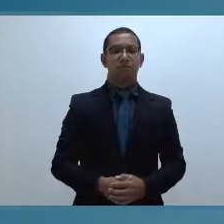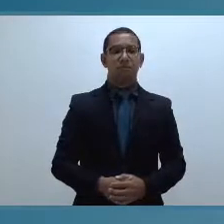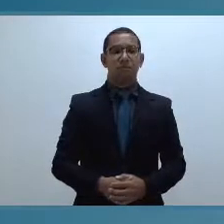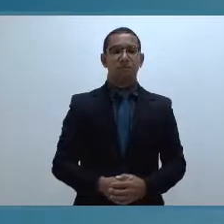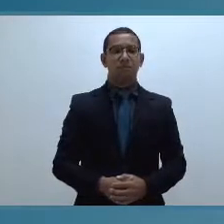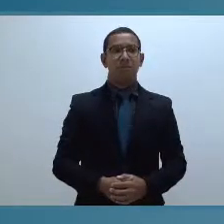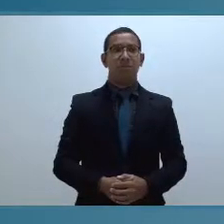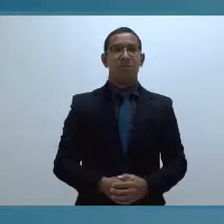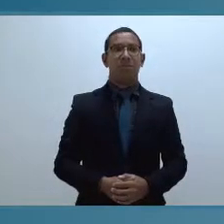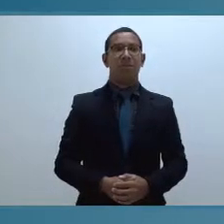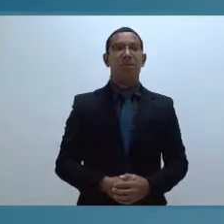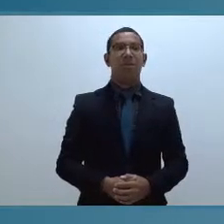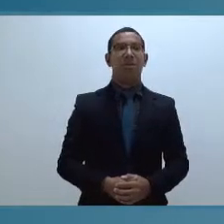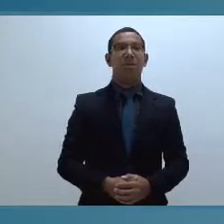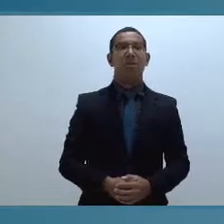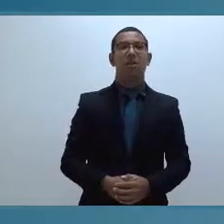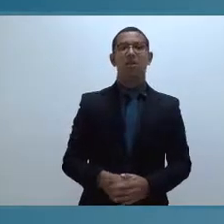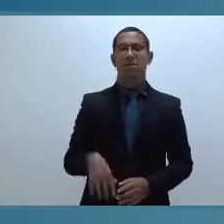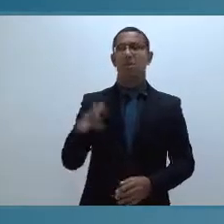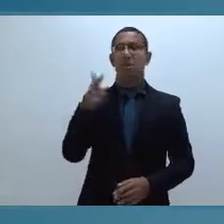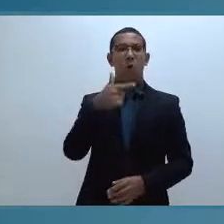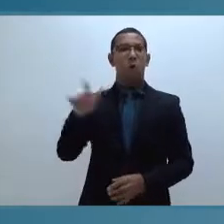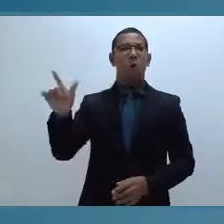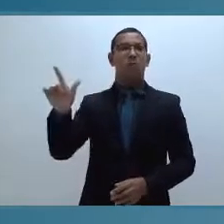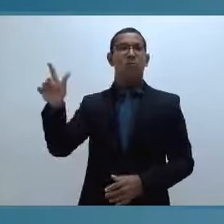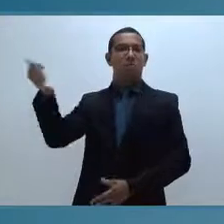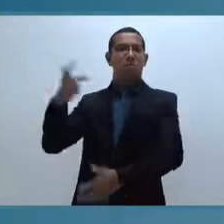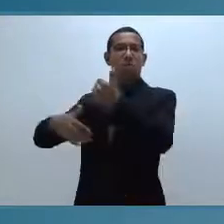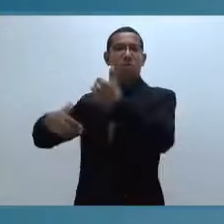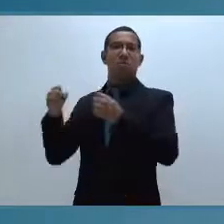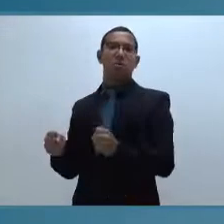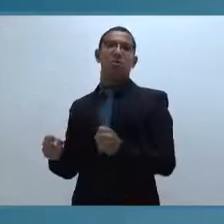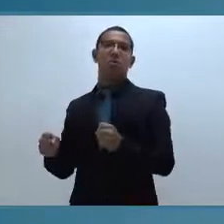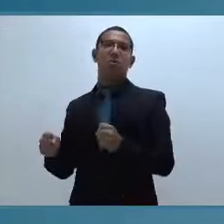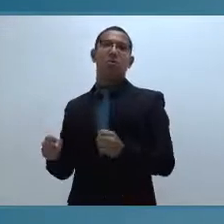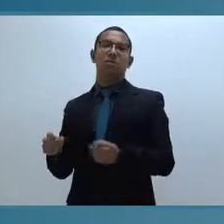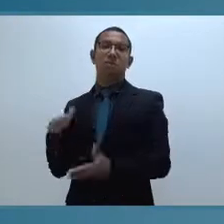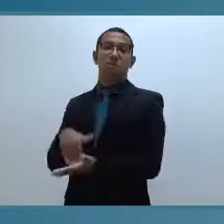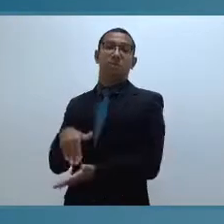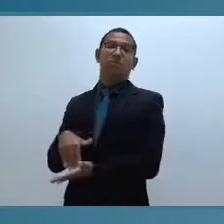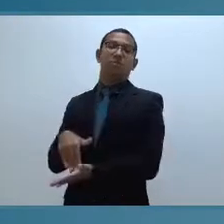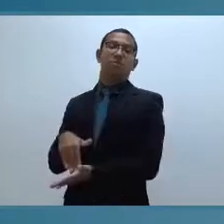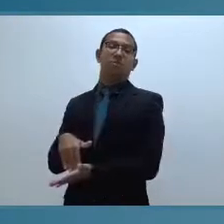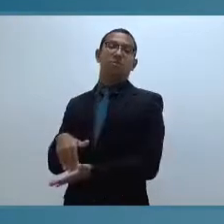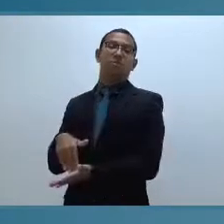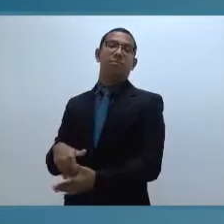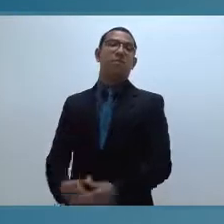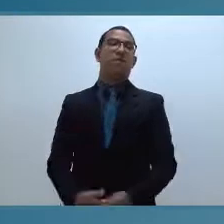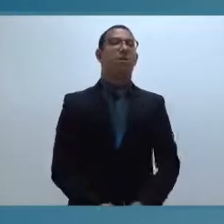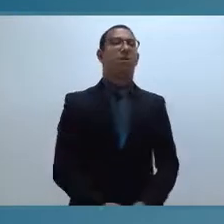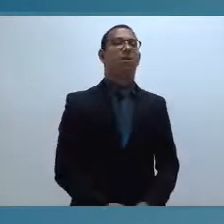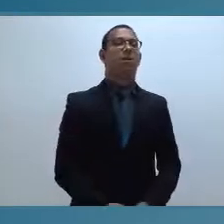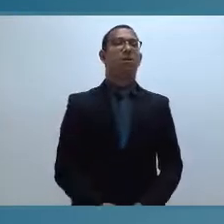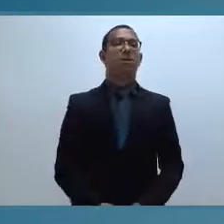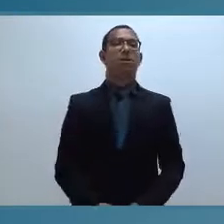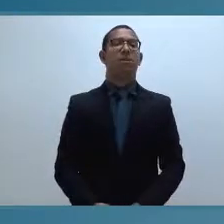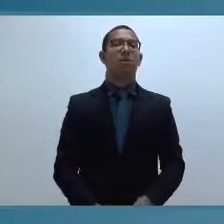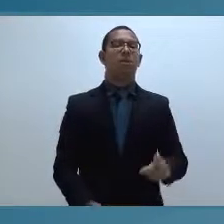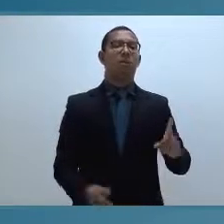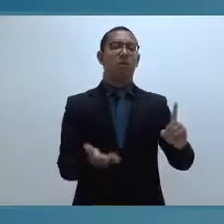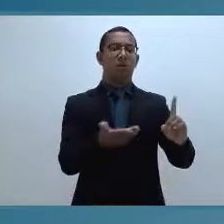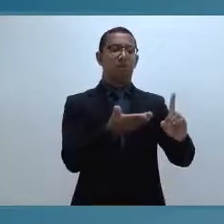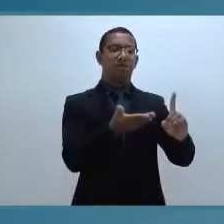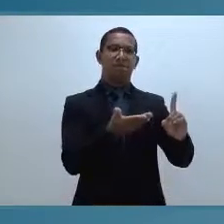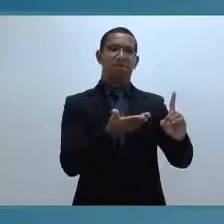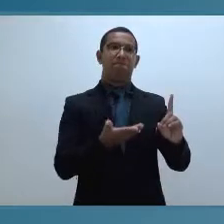desembargadora Savesa pode refluir até o final do julgamento. É, desembargador José Maria Teixeira do